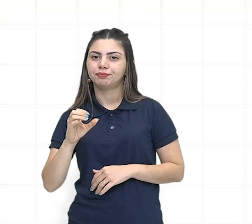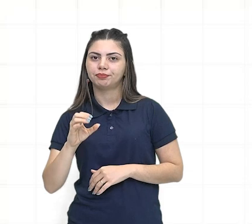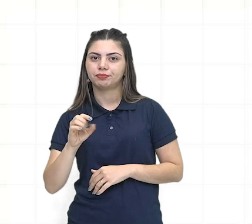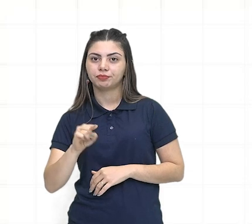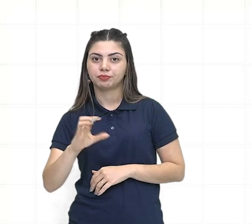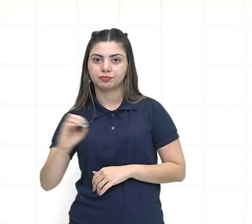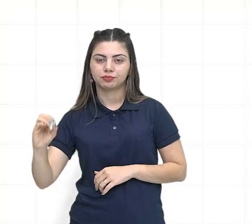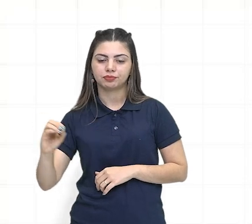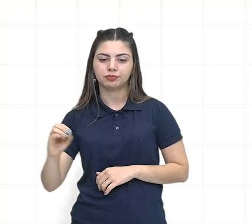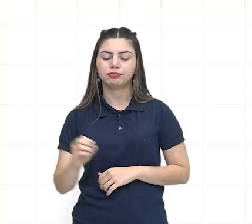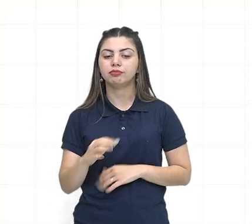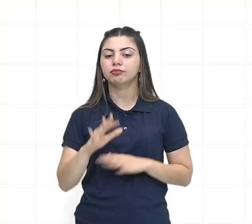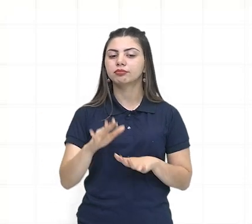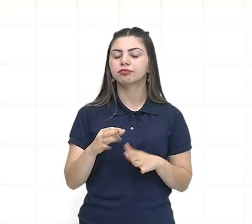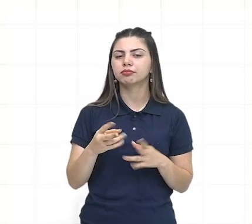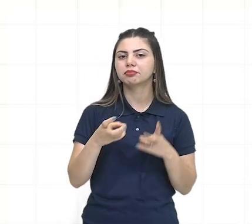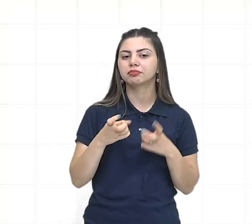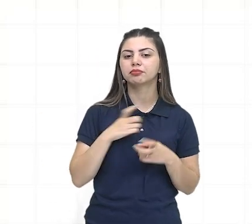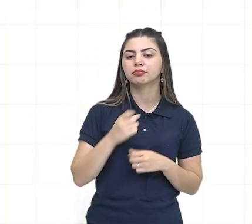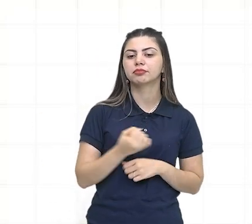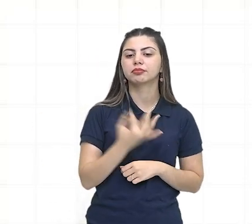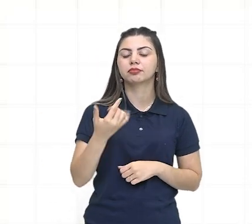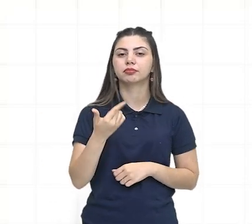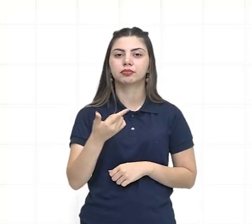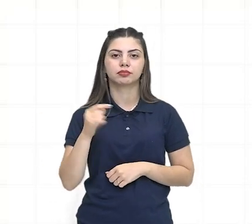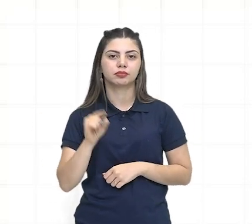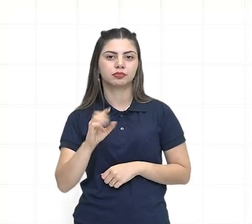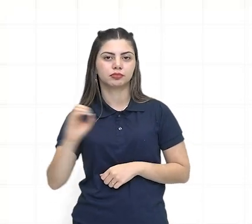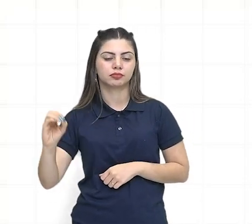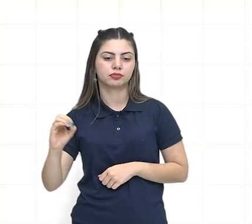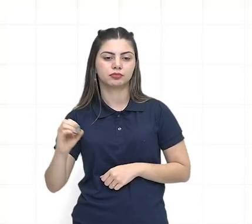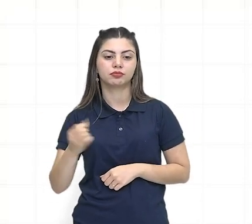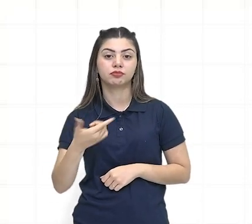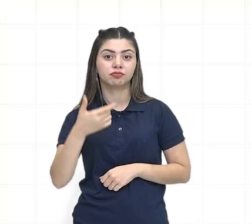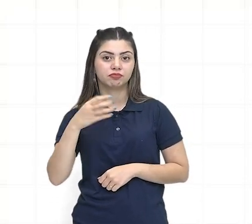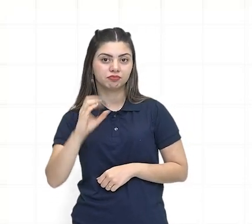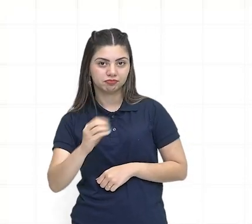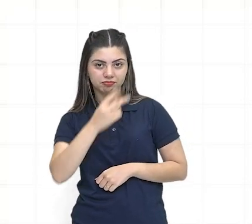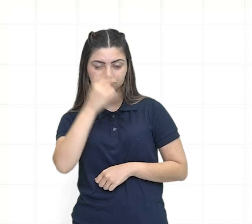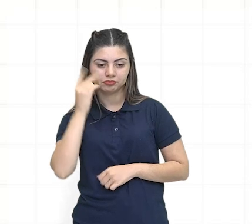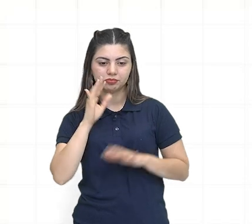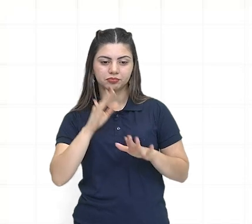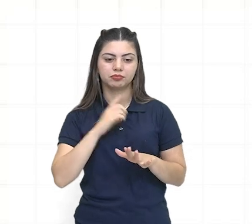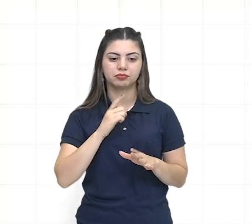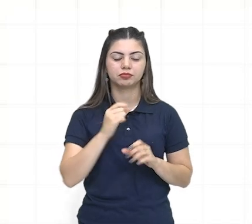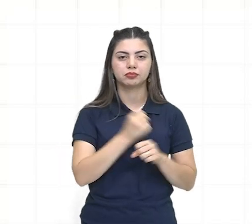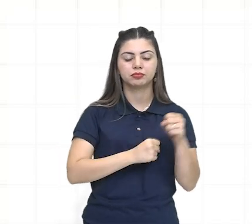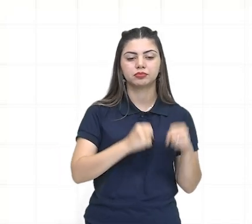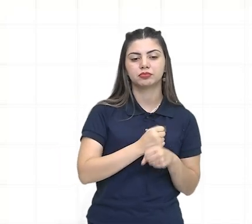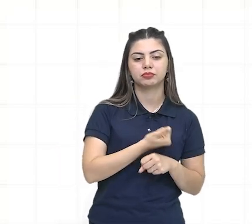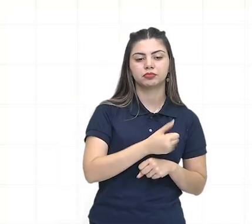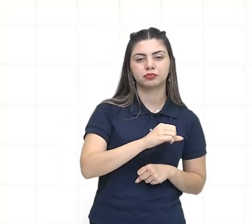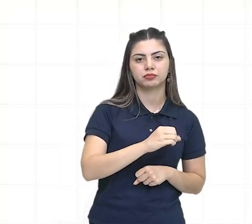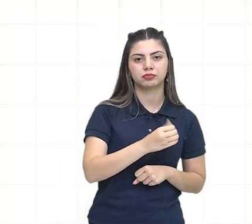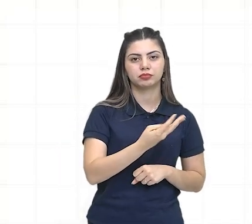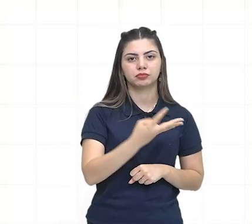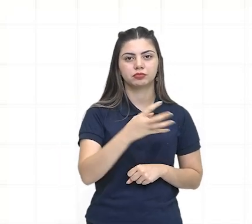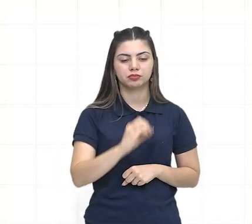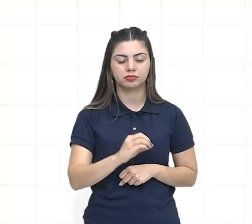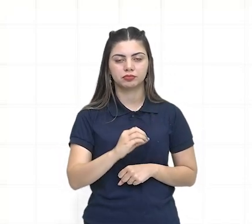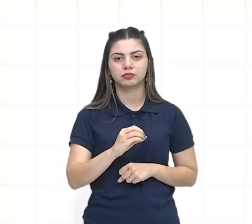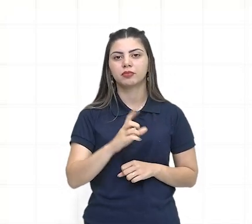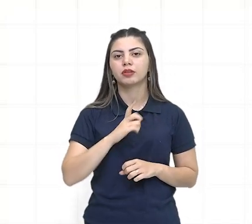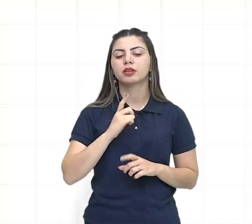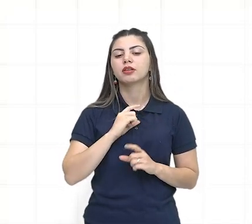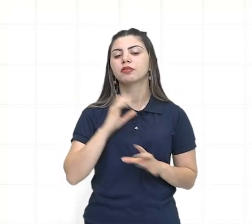Então em 2000 nós tínhamos quanto? 20. E em 1940, 5. Então aumentou quanto? 15 pessoas por